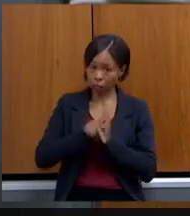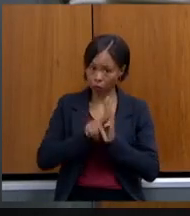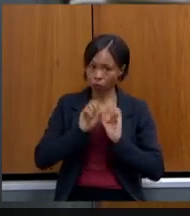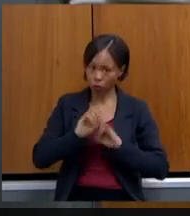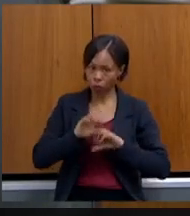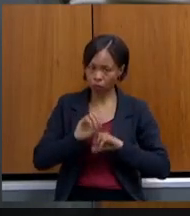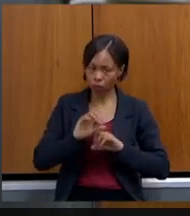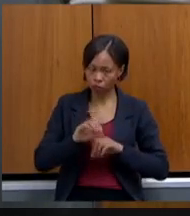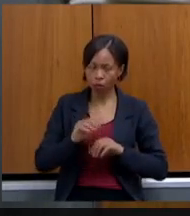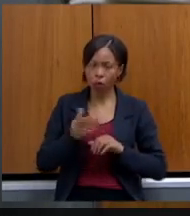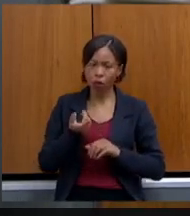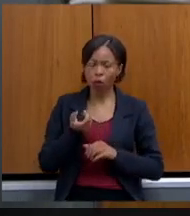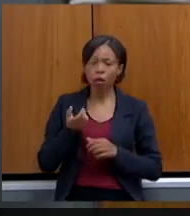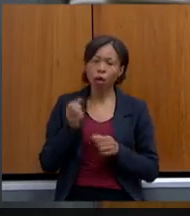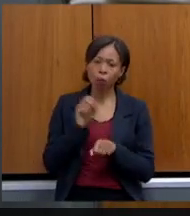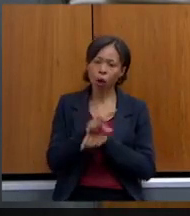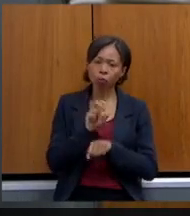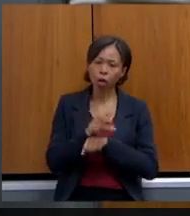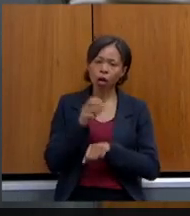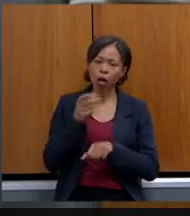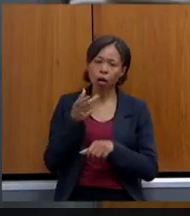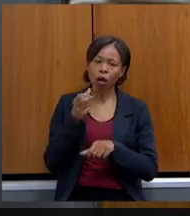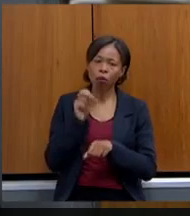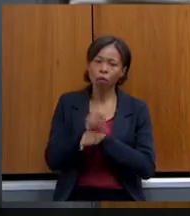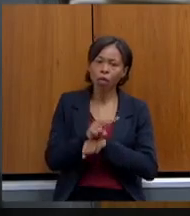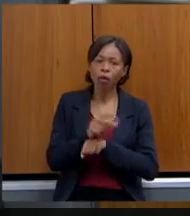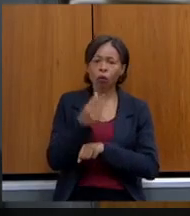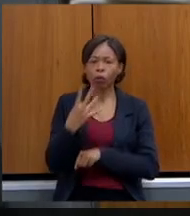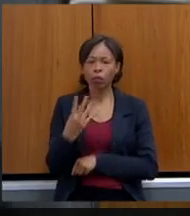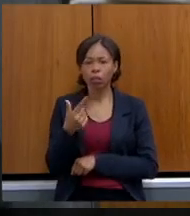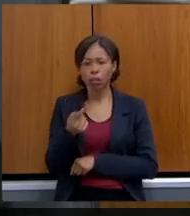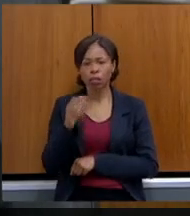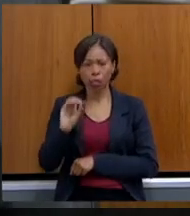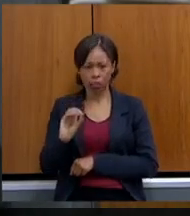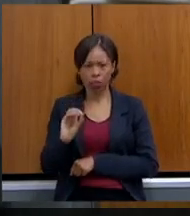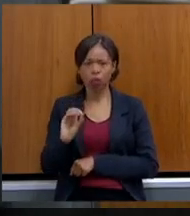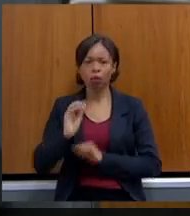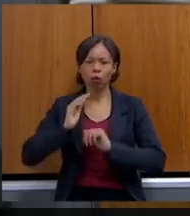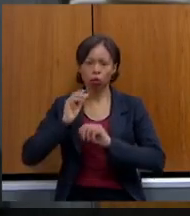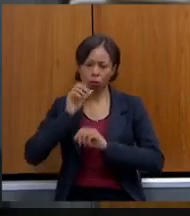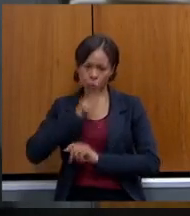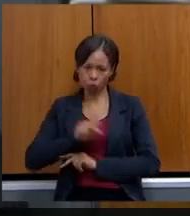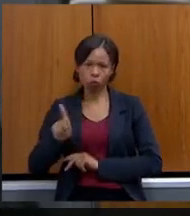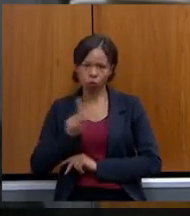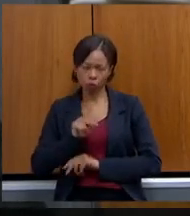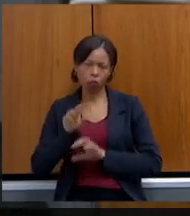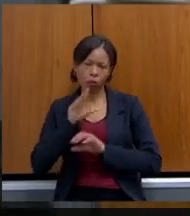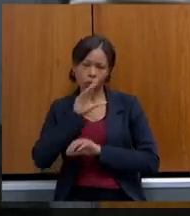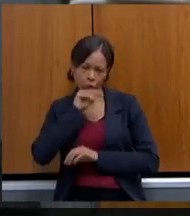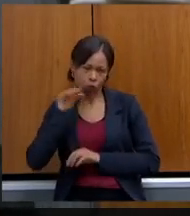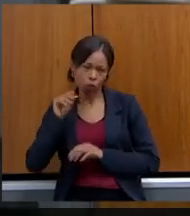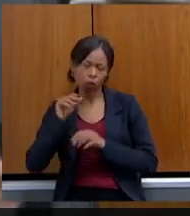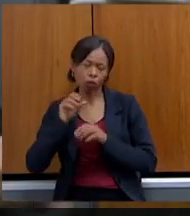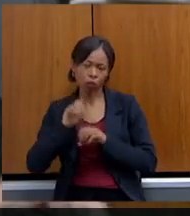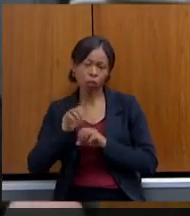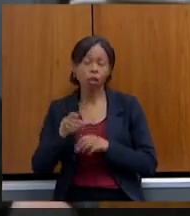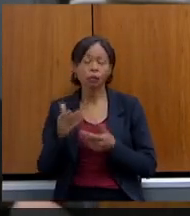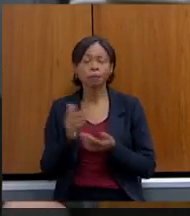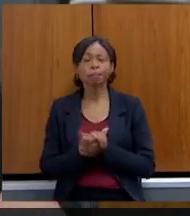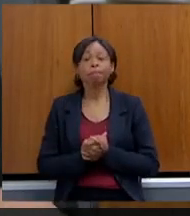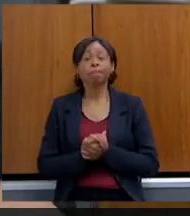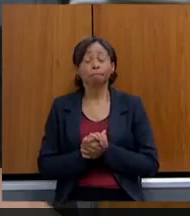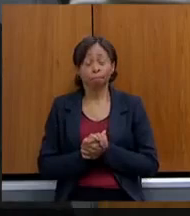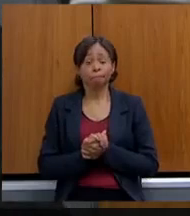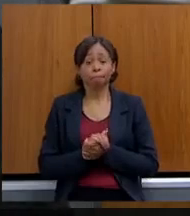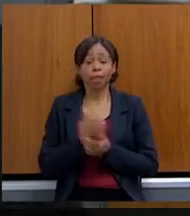é com a previsão de contratação de 460 profissionais espero já na próxima audiência trazer a senhora